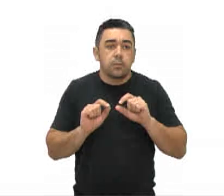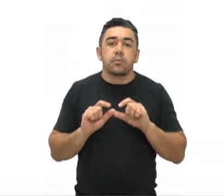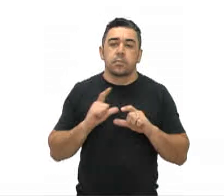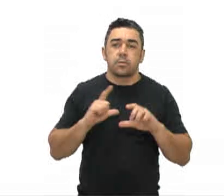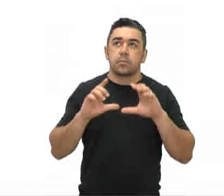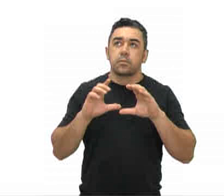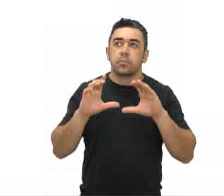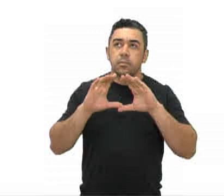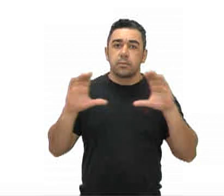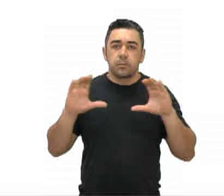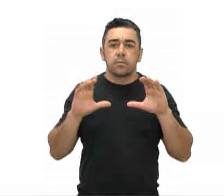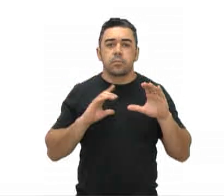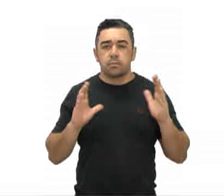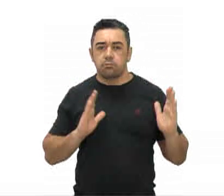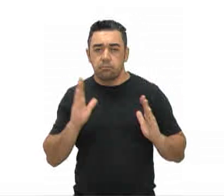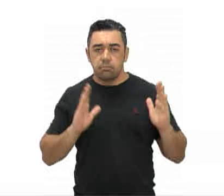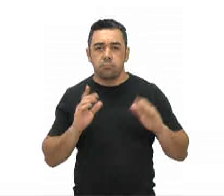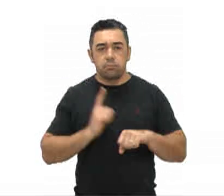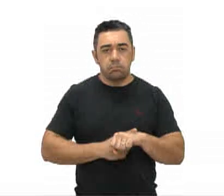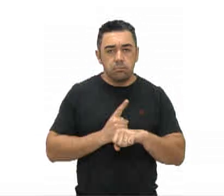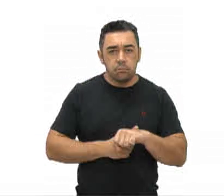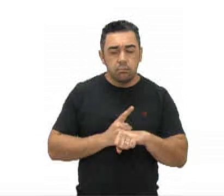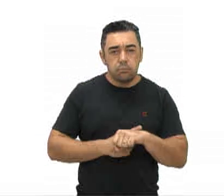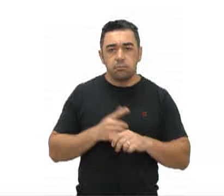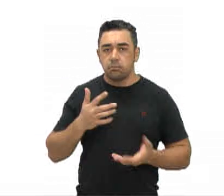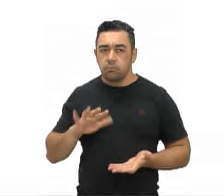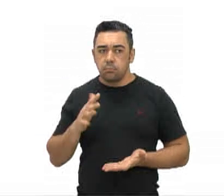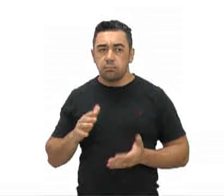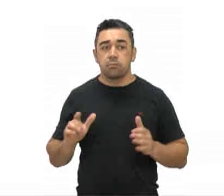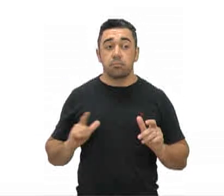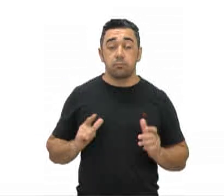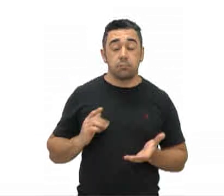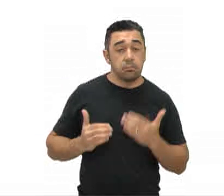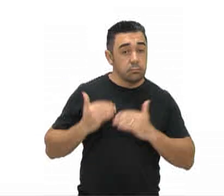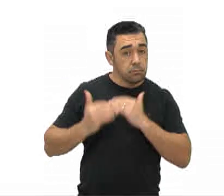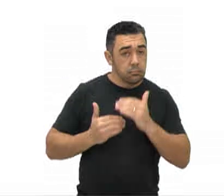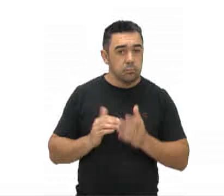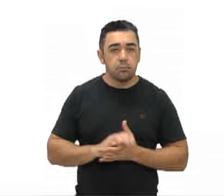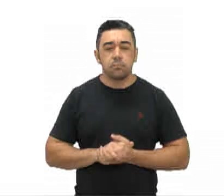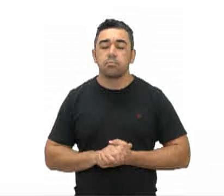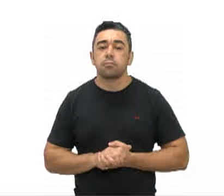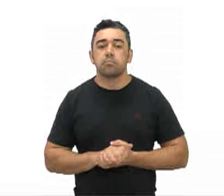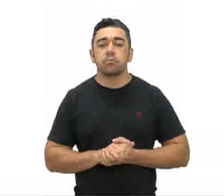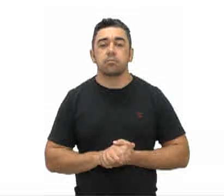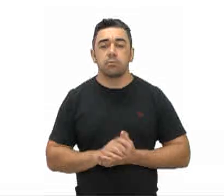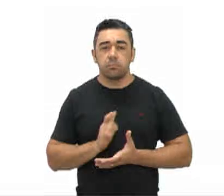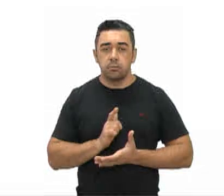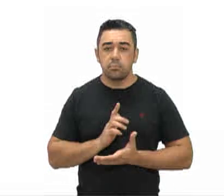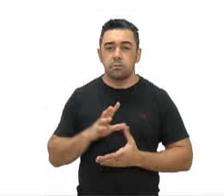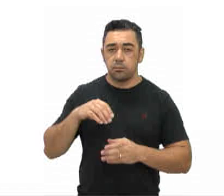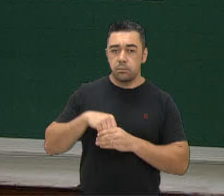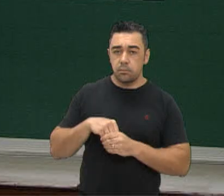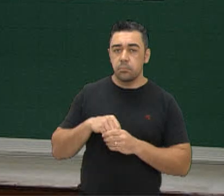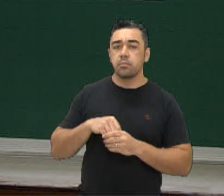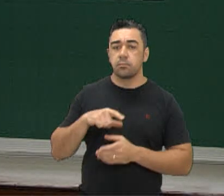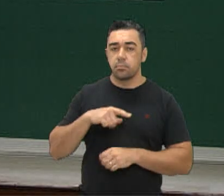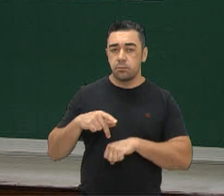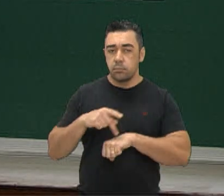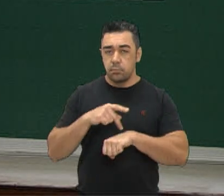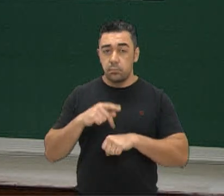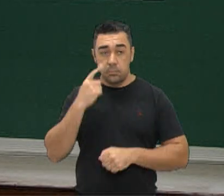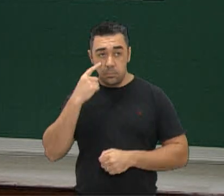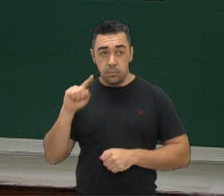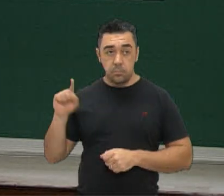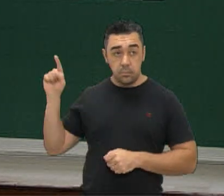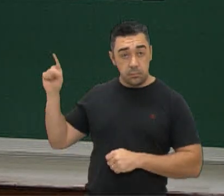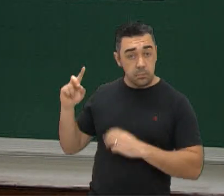intervalos nubosos de tiempo medio e alto, en el maior parte del interior peninsular. Então, o verbo